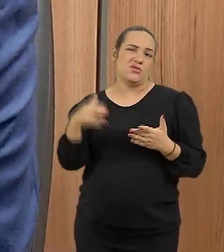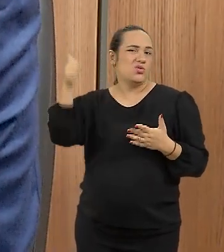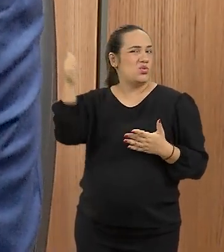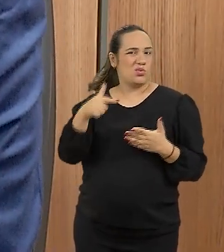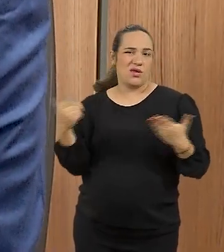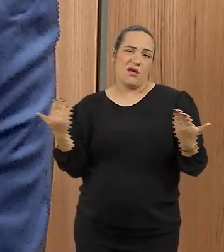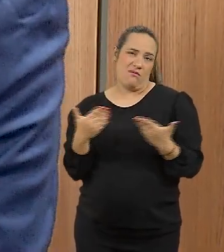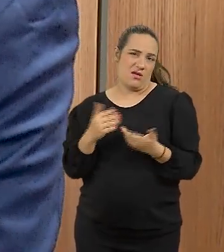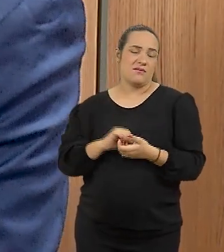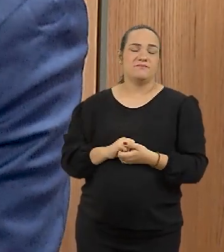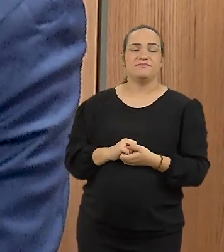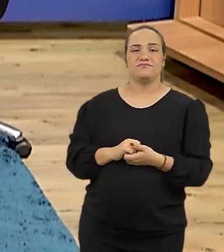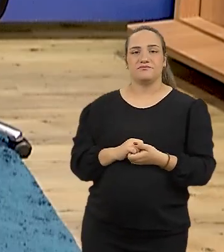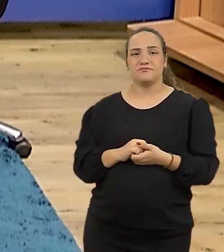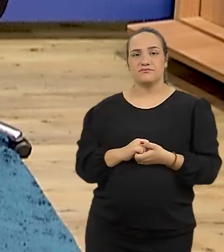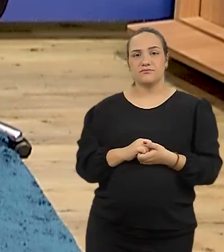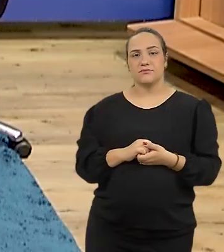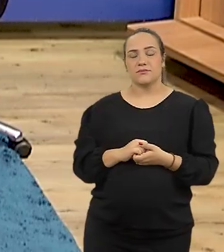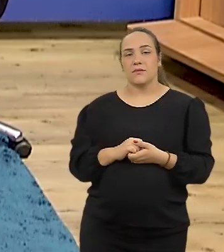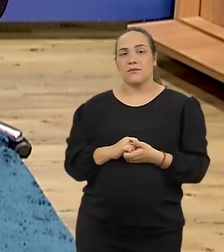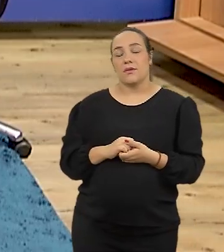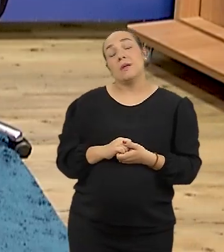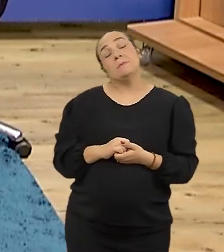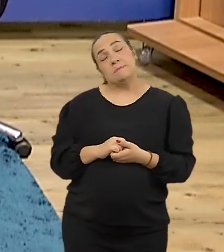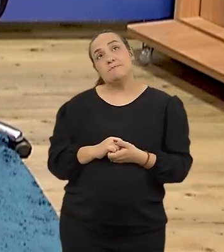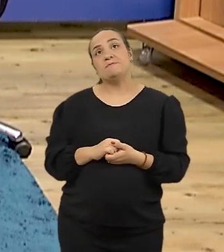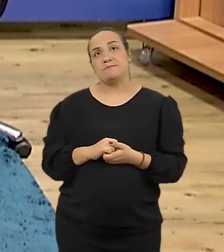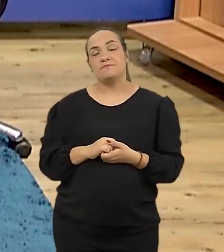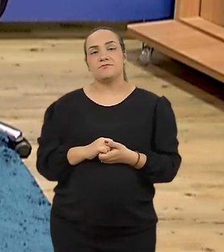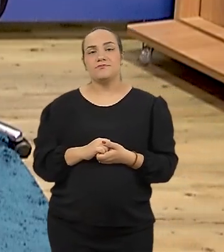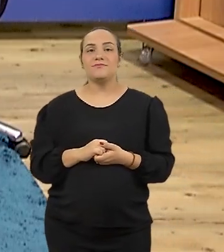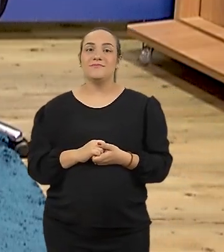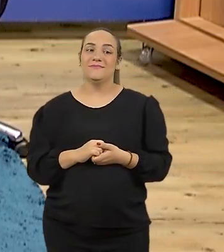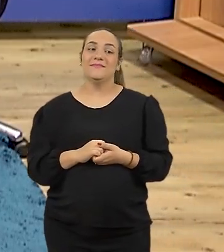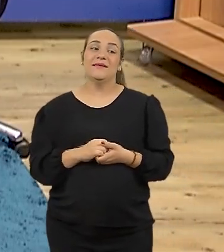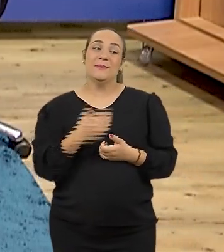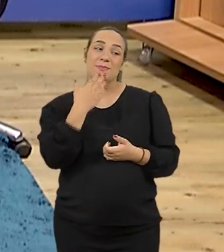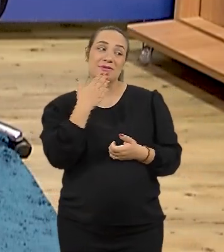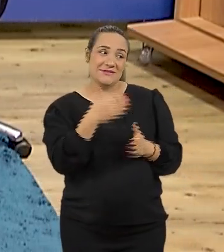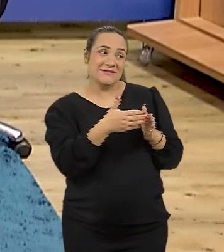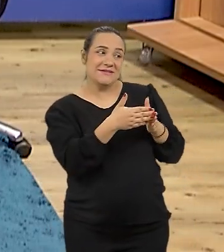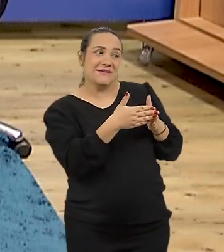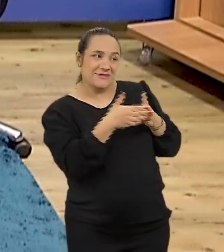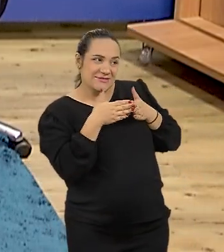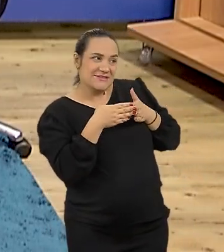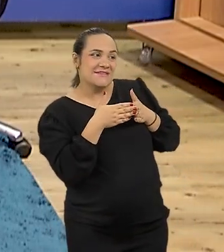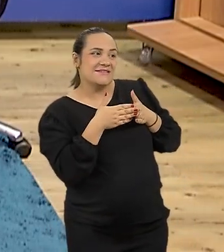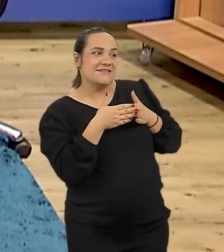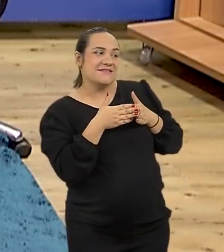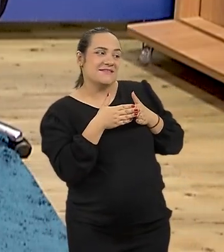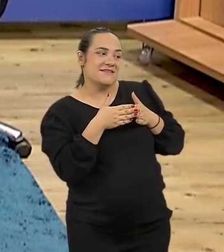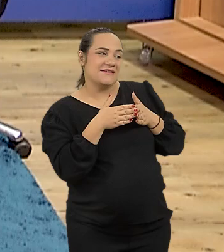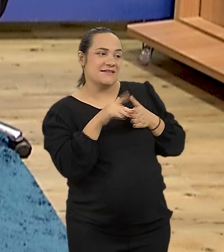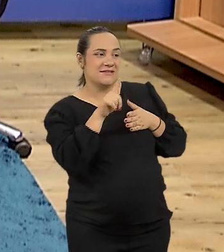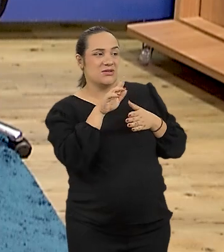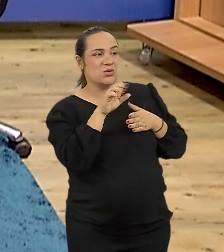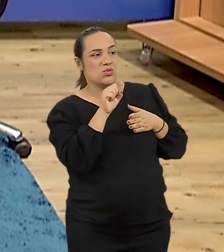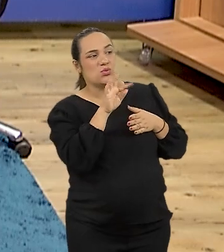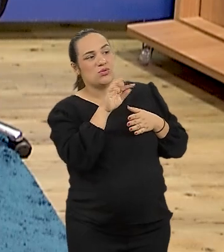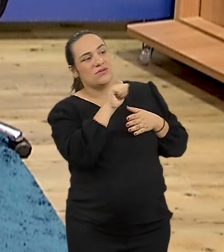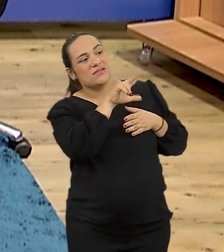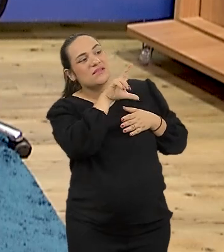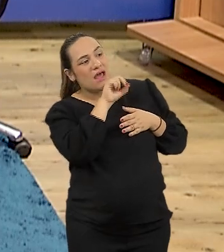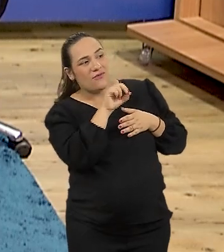melhor do que o que nós temos hoje. Só pedindo a licença do Gustavo, já claro. vou lhe conceder que me surgiu